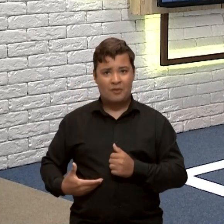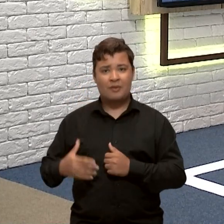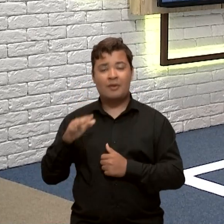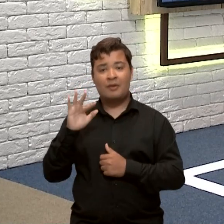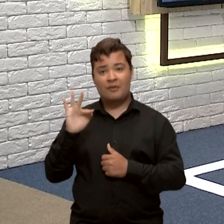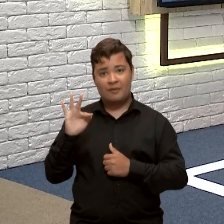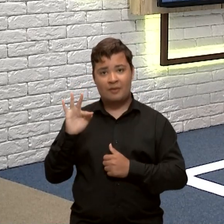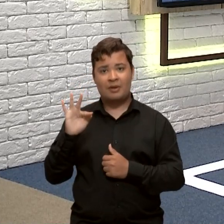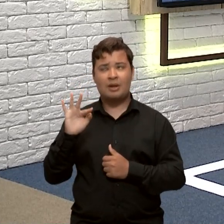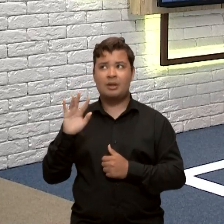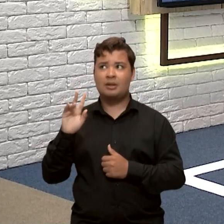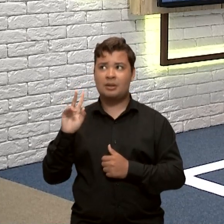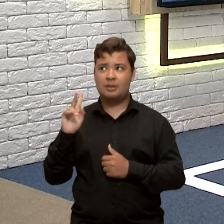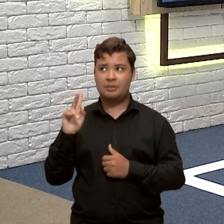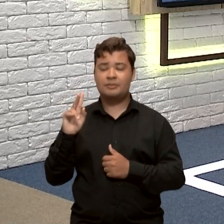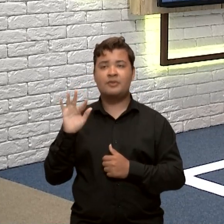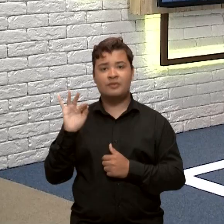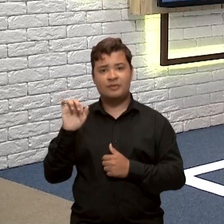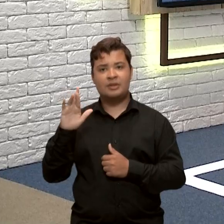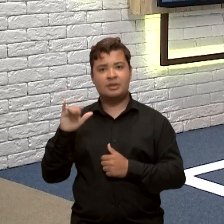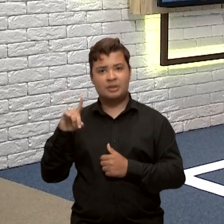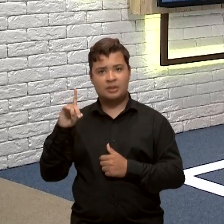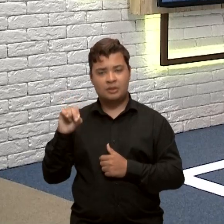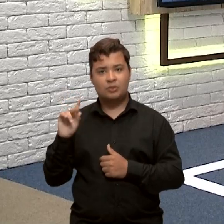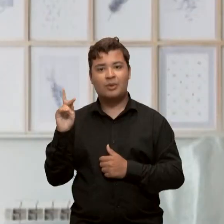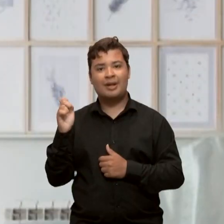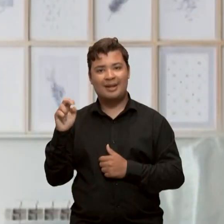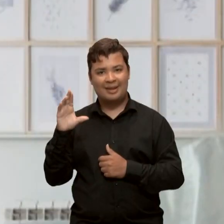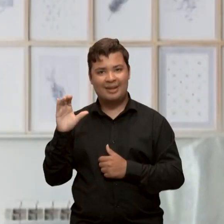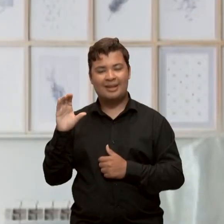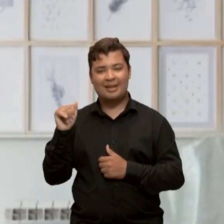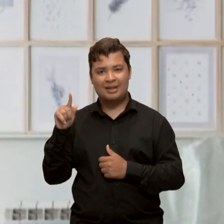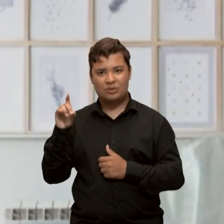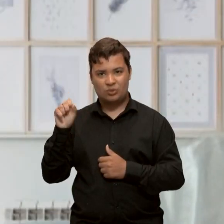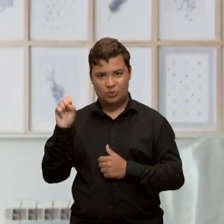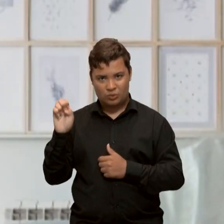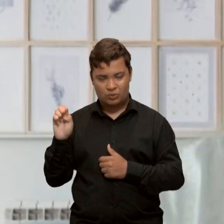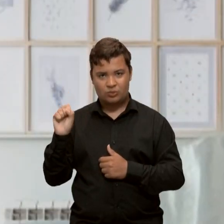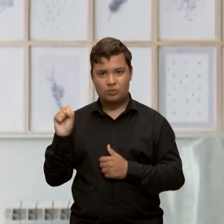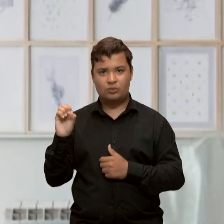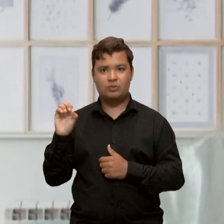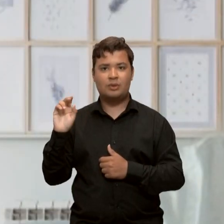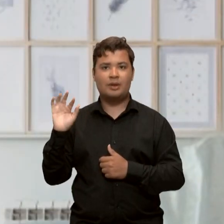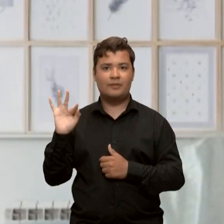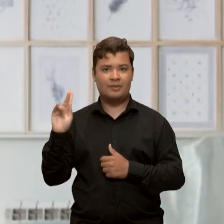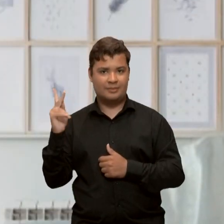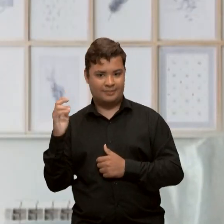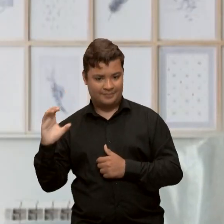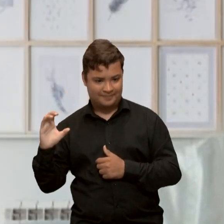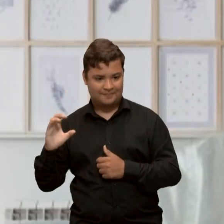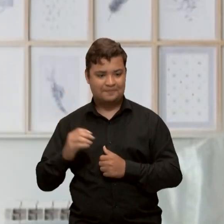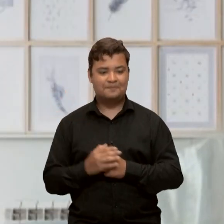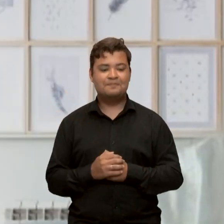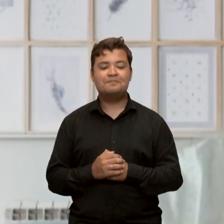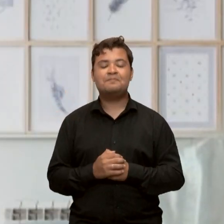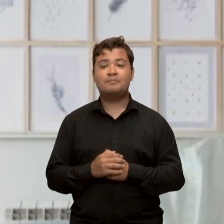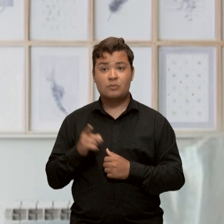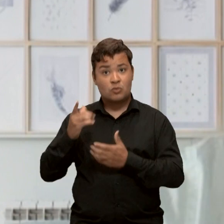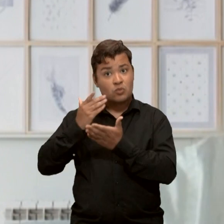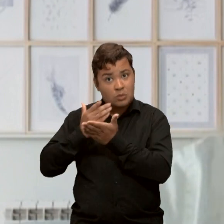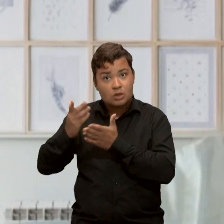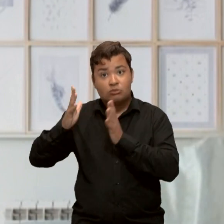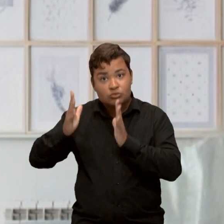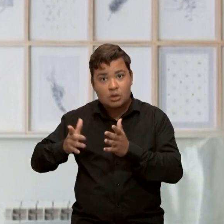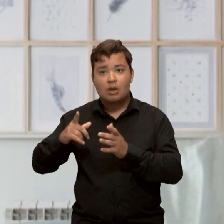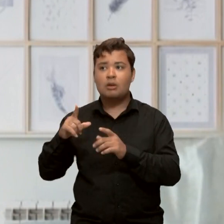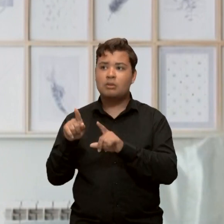vai vai sofrer alterações estruturais significativas nos dois